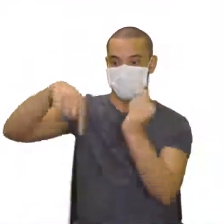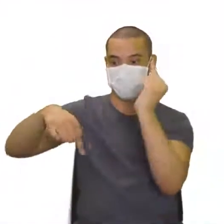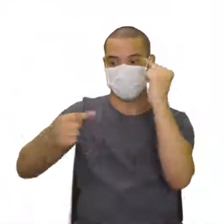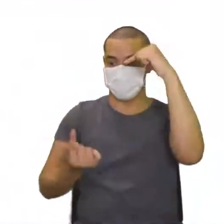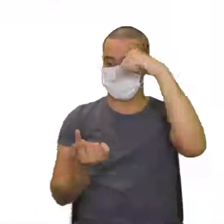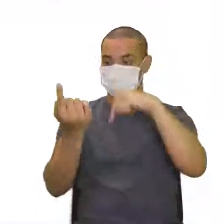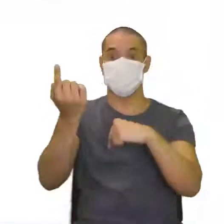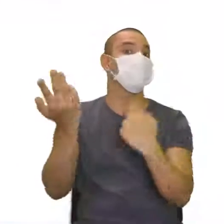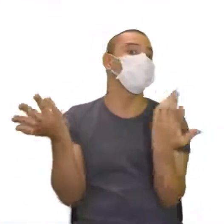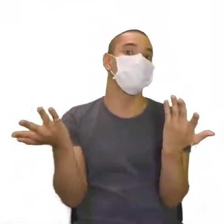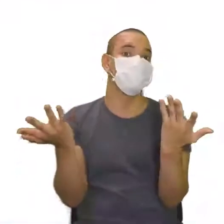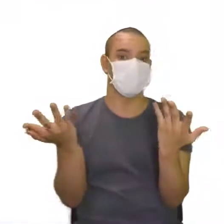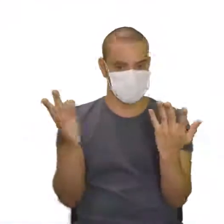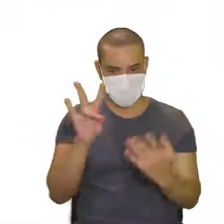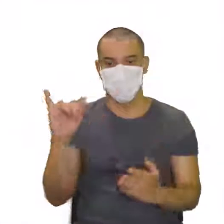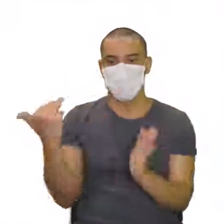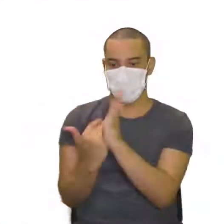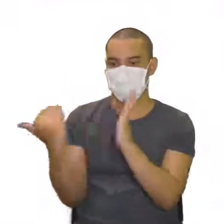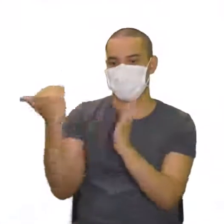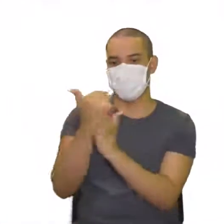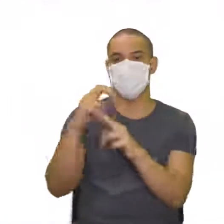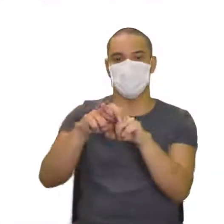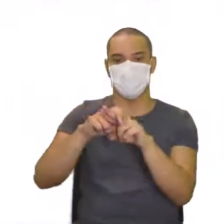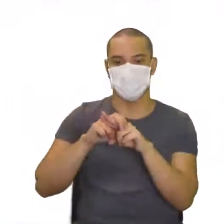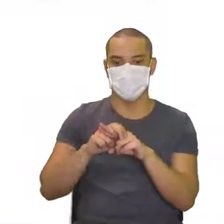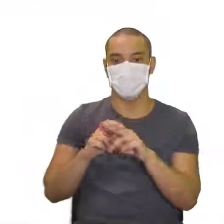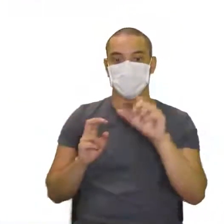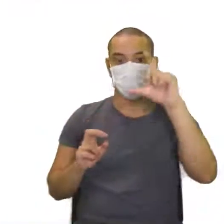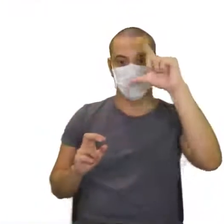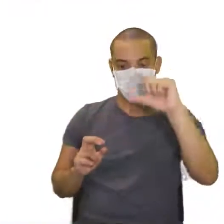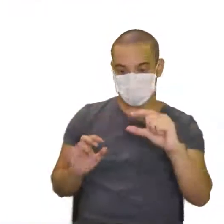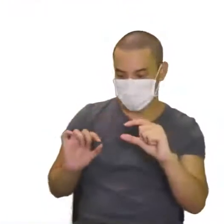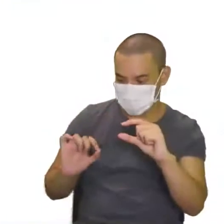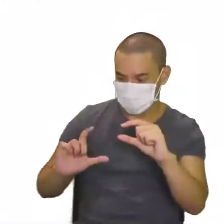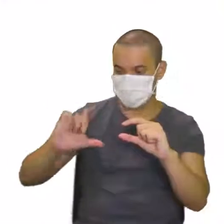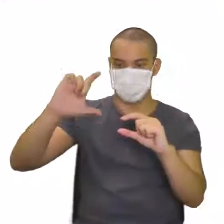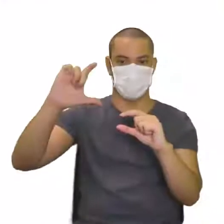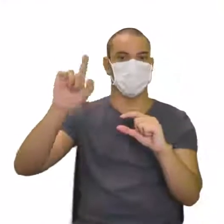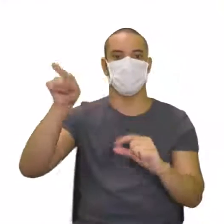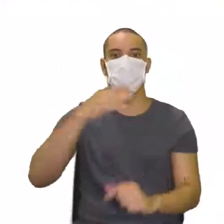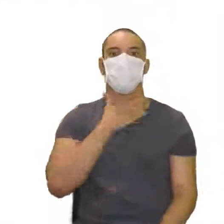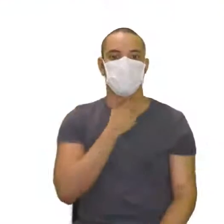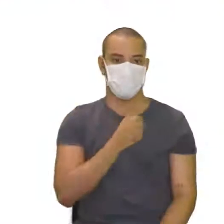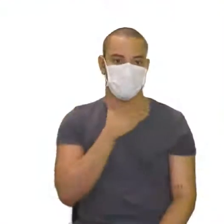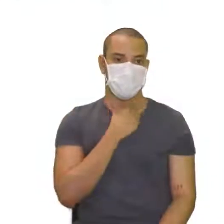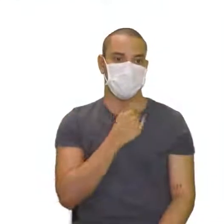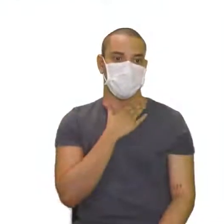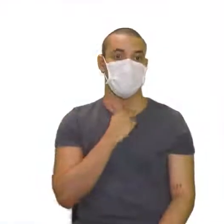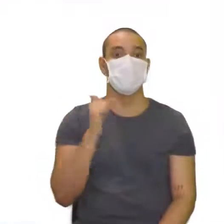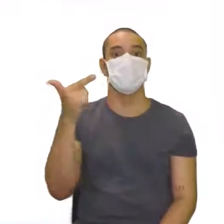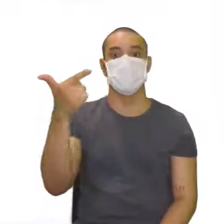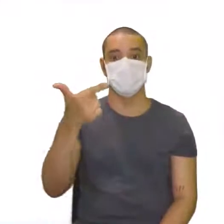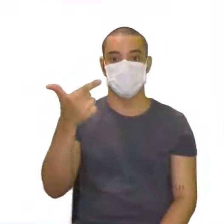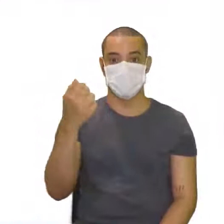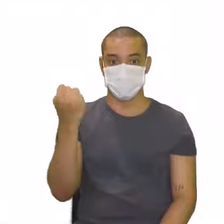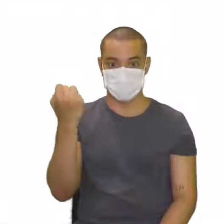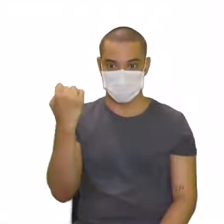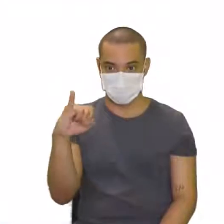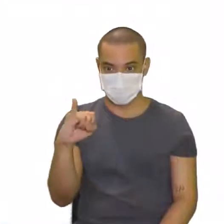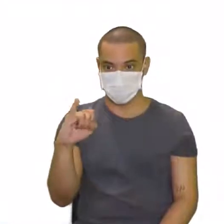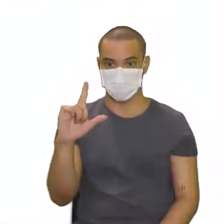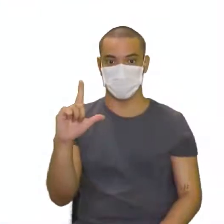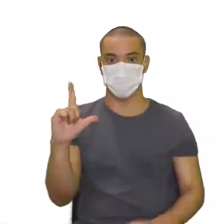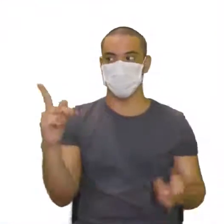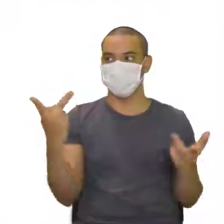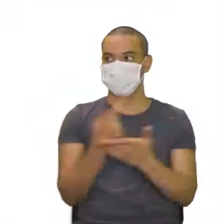pelas setinhas coloridas que é inversamente proporcional e aqui é falsa. 2. Se a corrente elétrica que